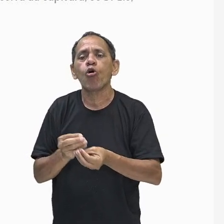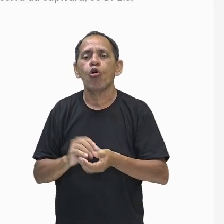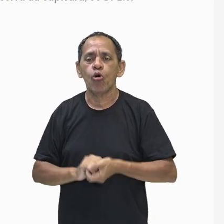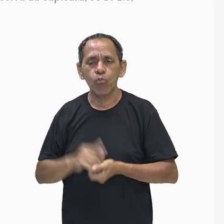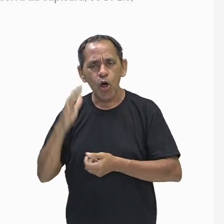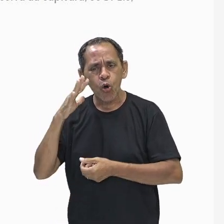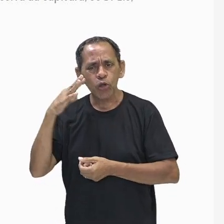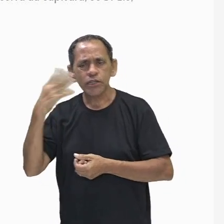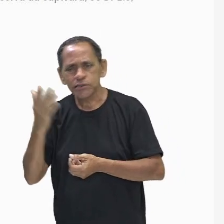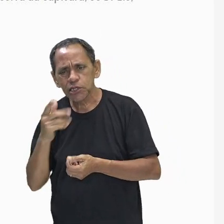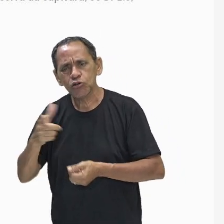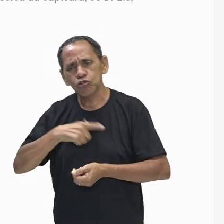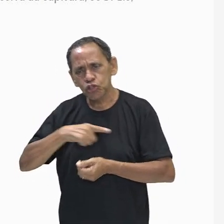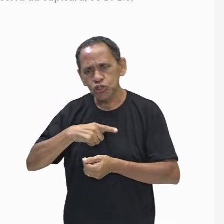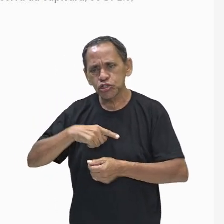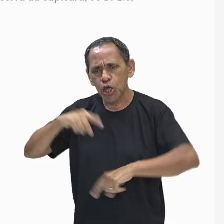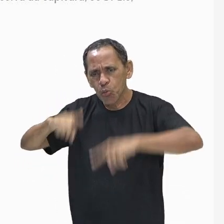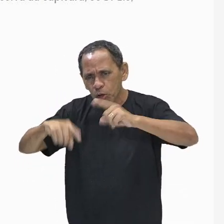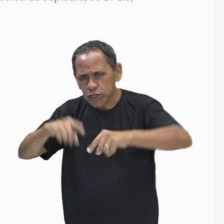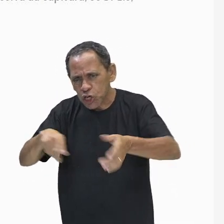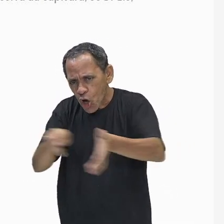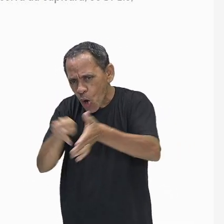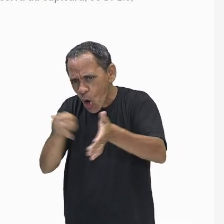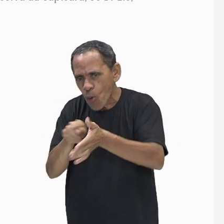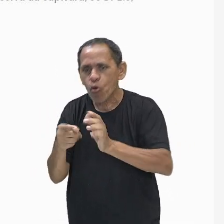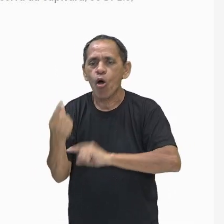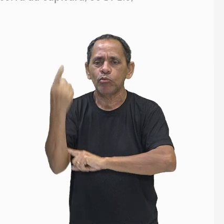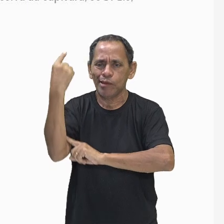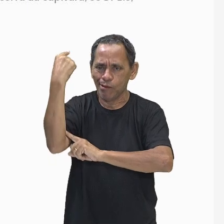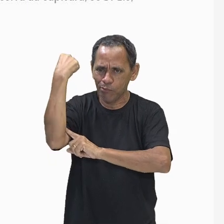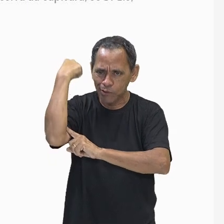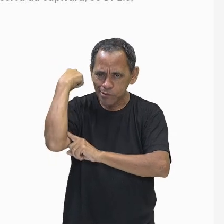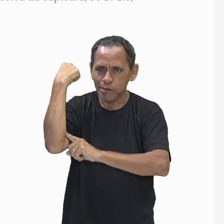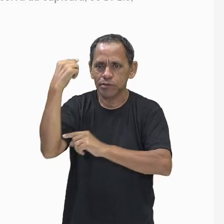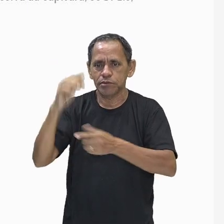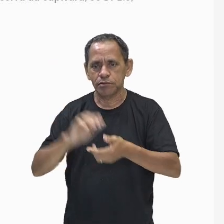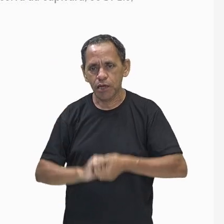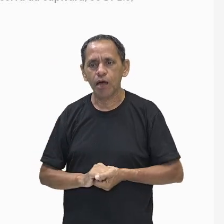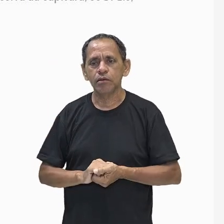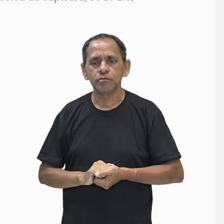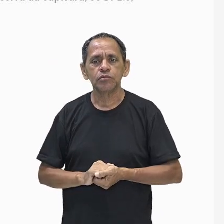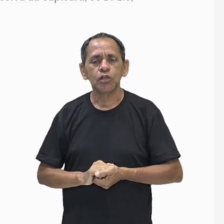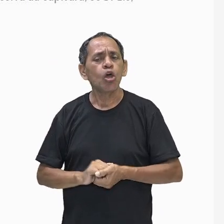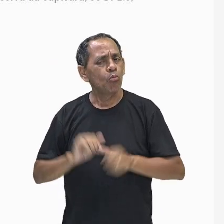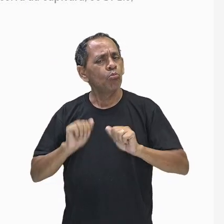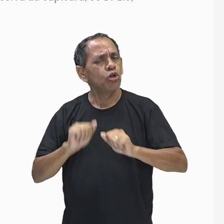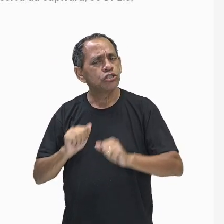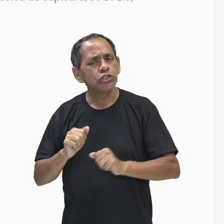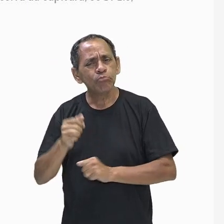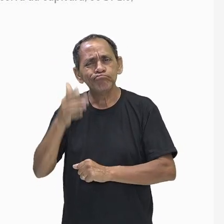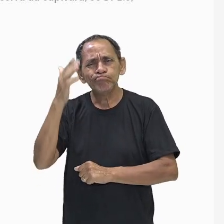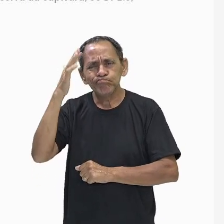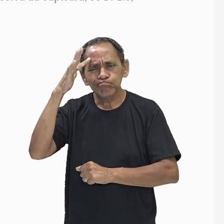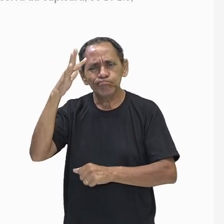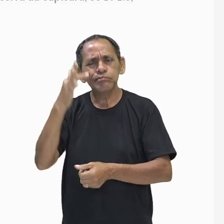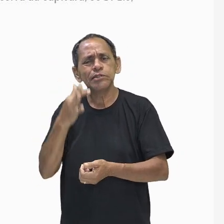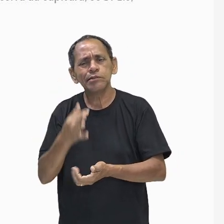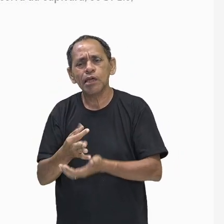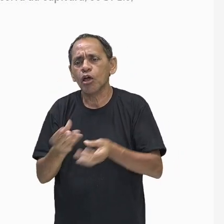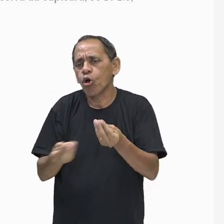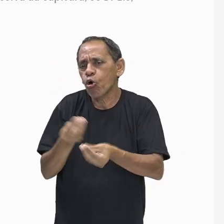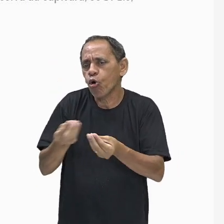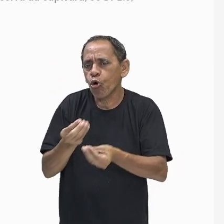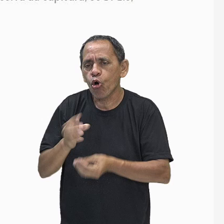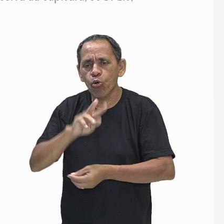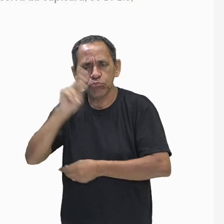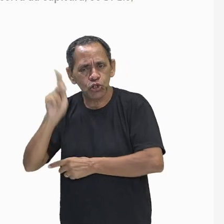um vestígio do passado que nos possibilita compreender ainda mais um pouco da nossa história, a história do homem